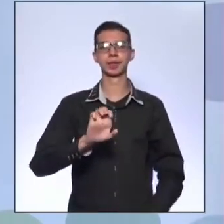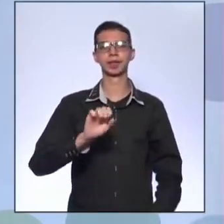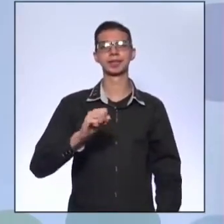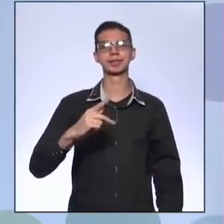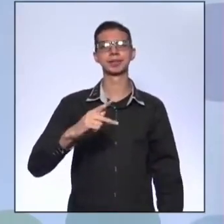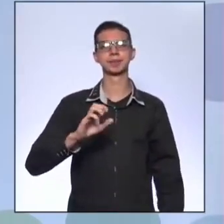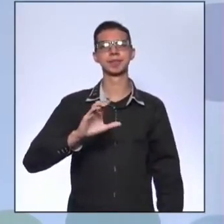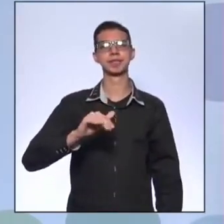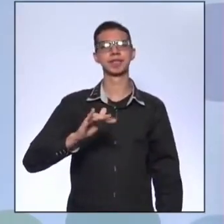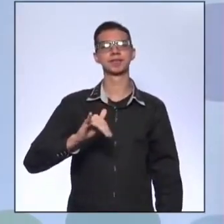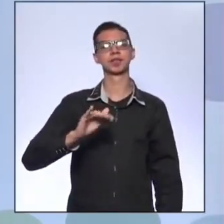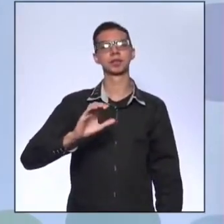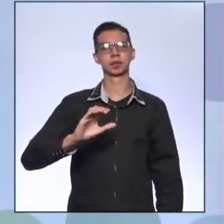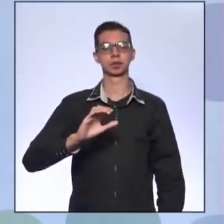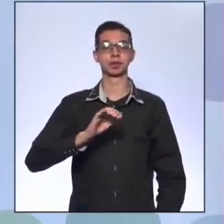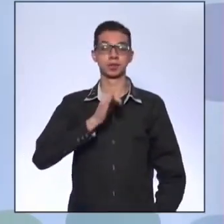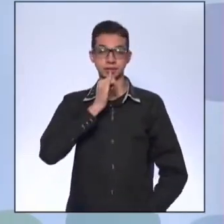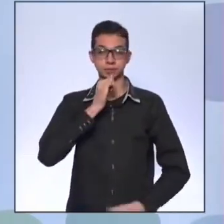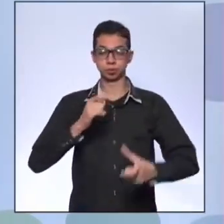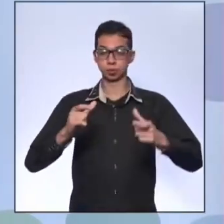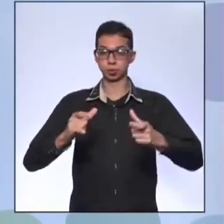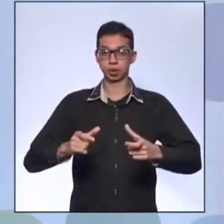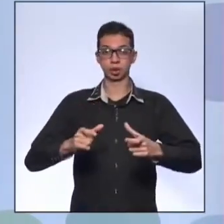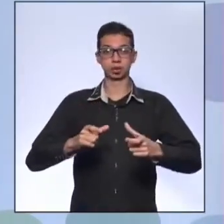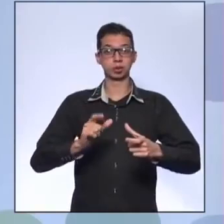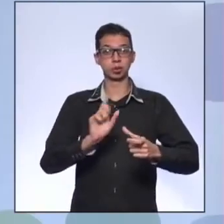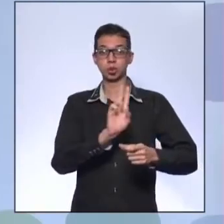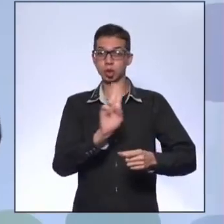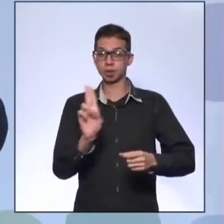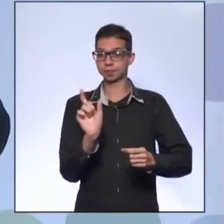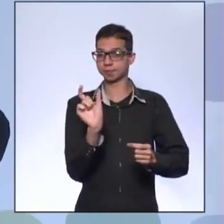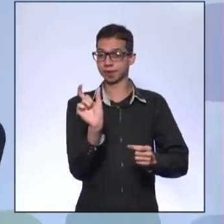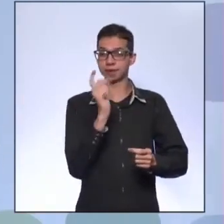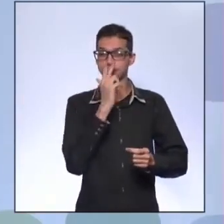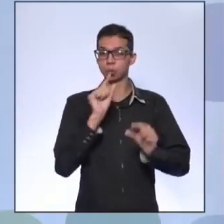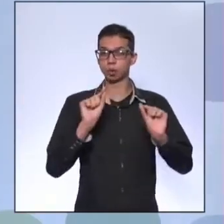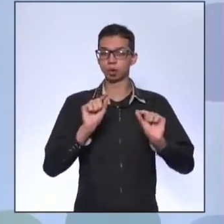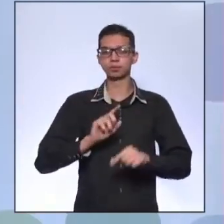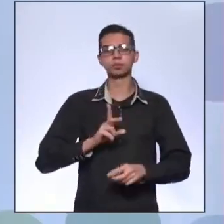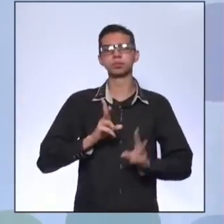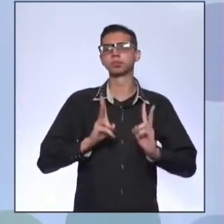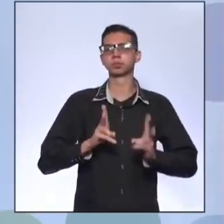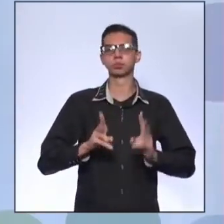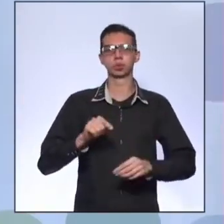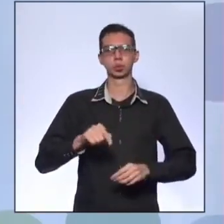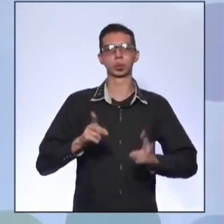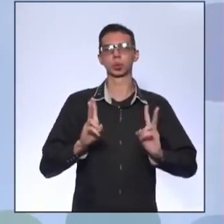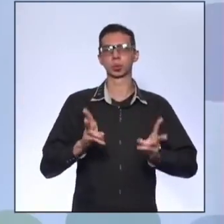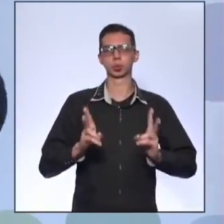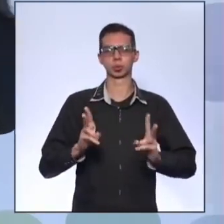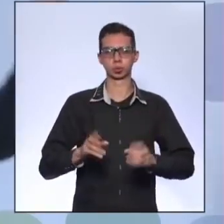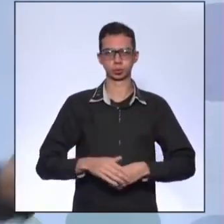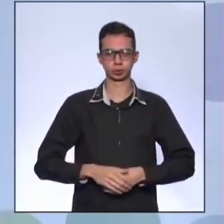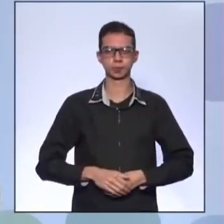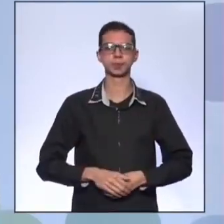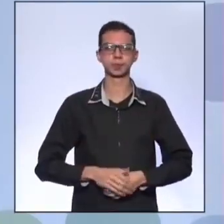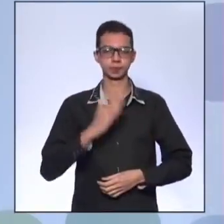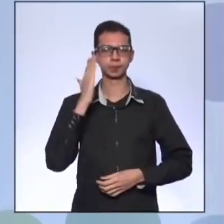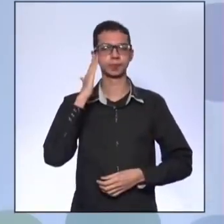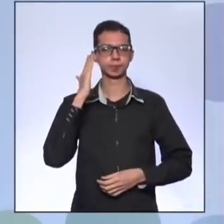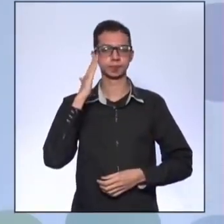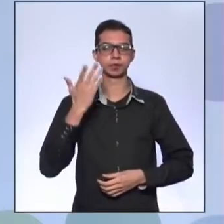né? Local específico, ou seja, eu já penso na minha obra montada como se fosse uma encomenda para aquele determinado